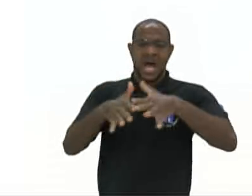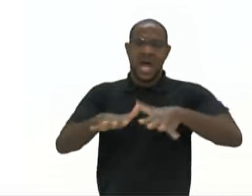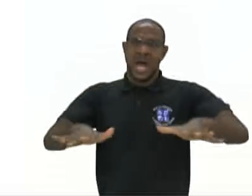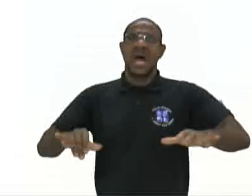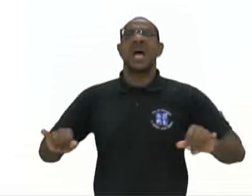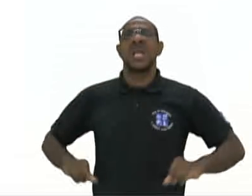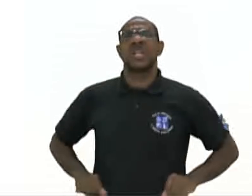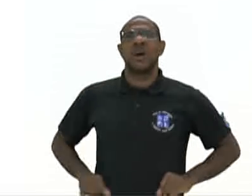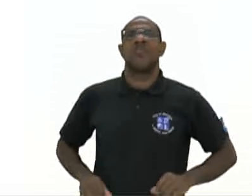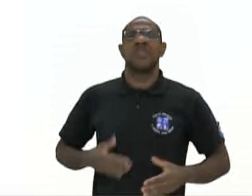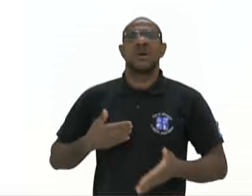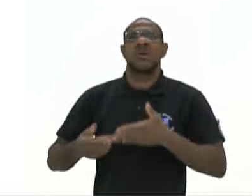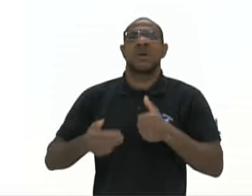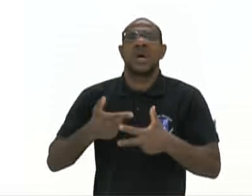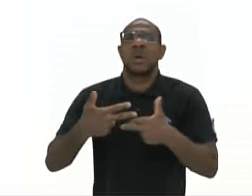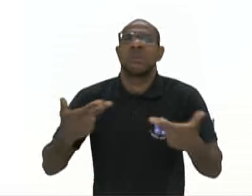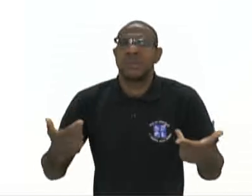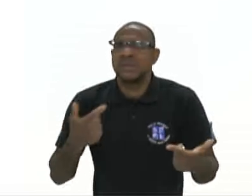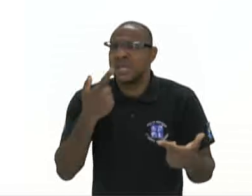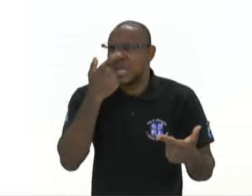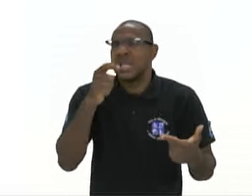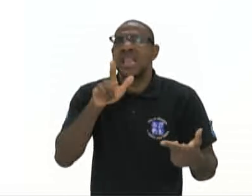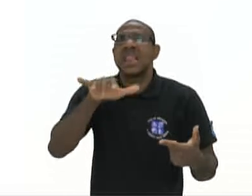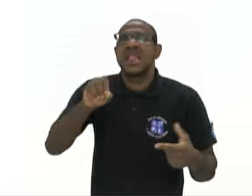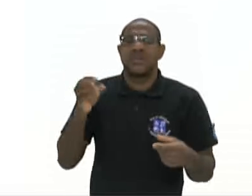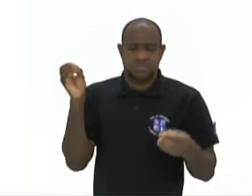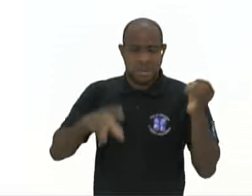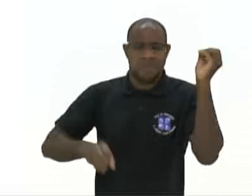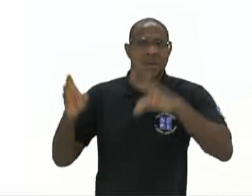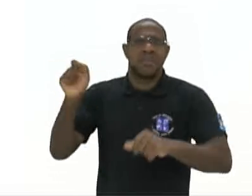de embalagem descartados sem o mínimo cuidado.